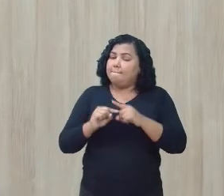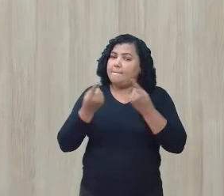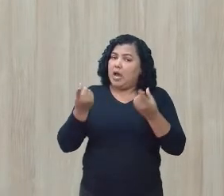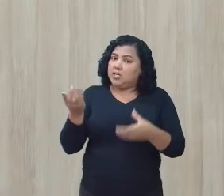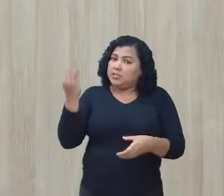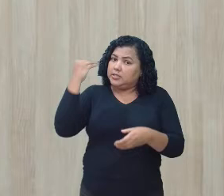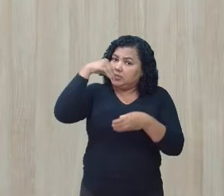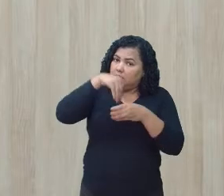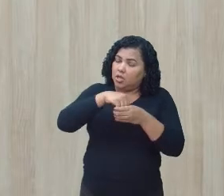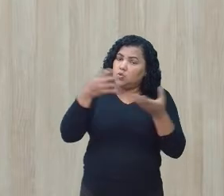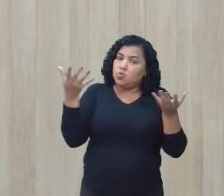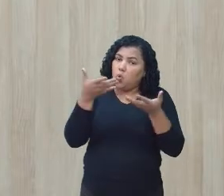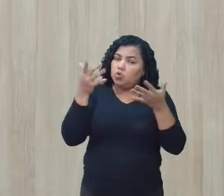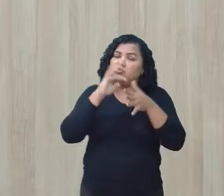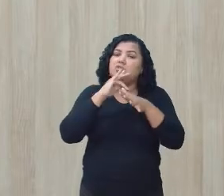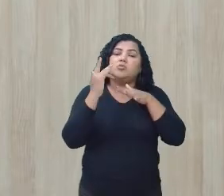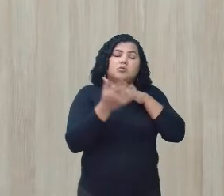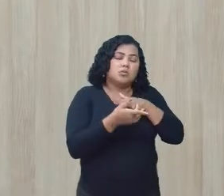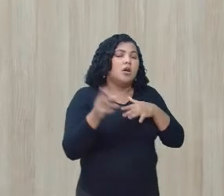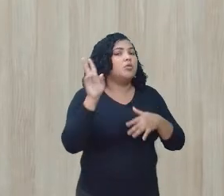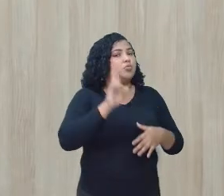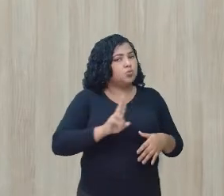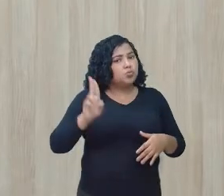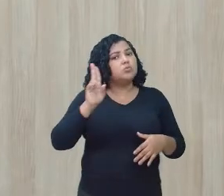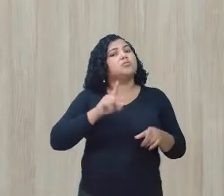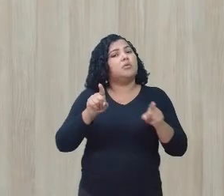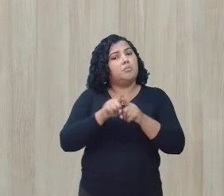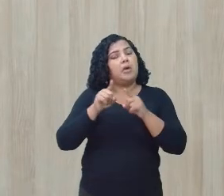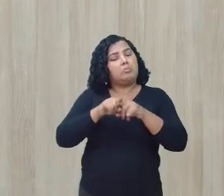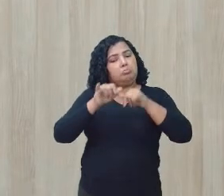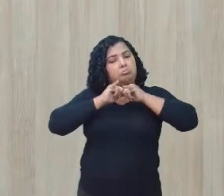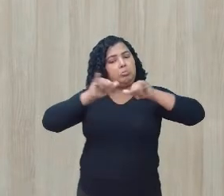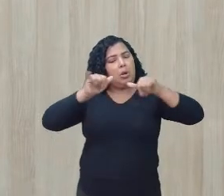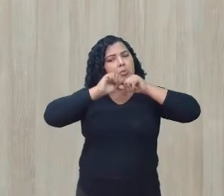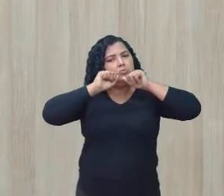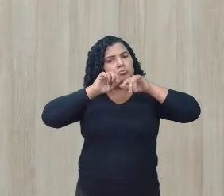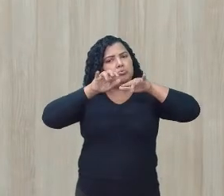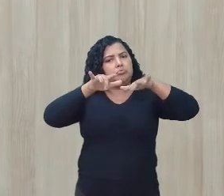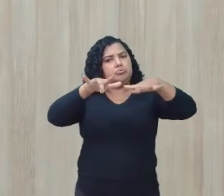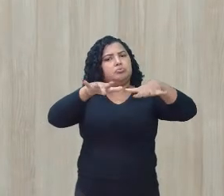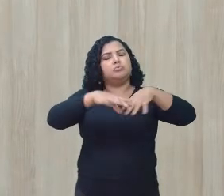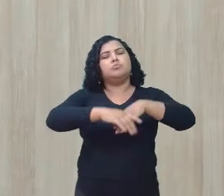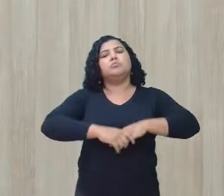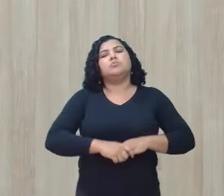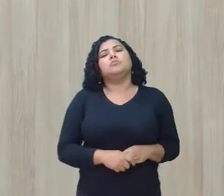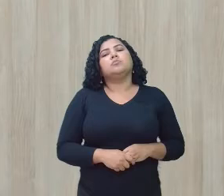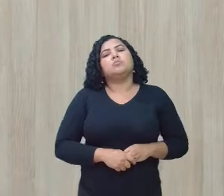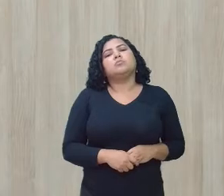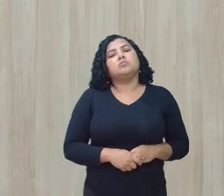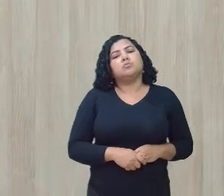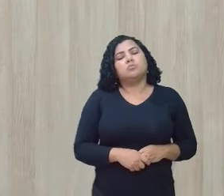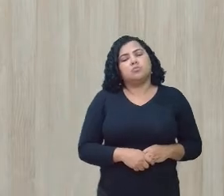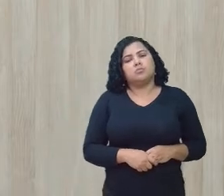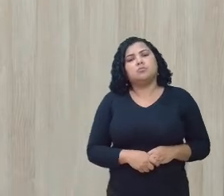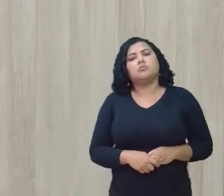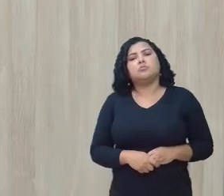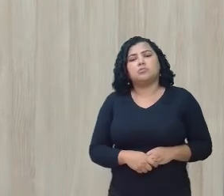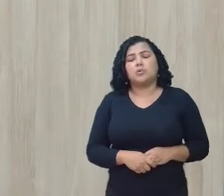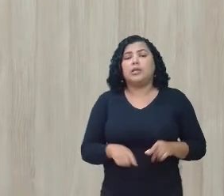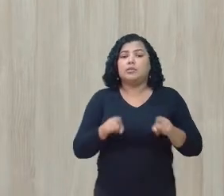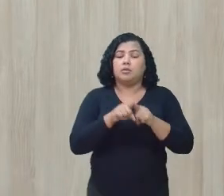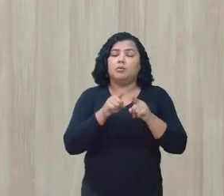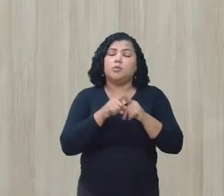jornalísticos, como as redes sociais, por exemplo. É muito comum hoje em dia se ter aí nas redes sociais